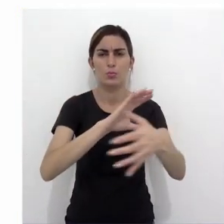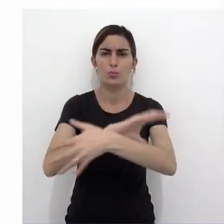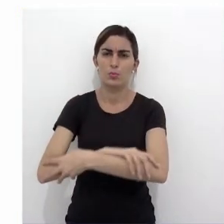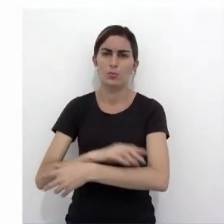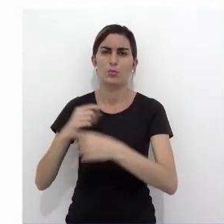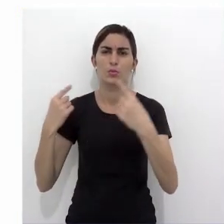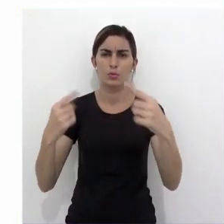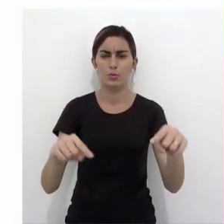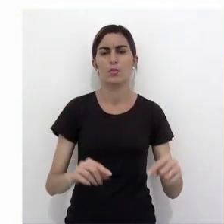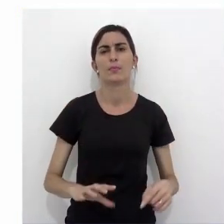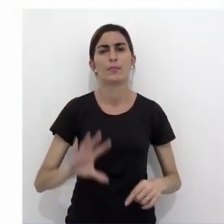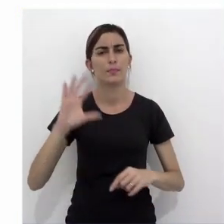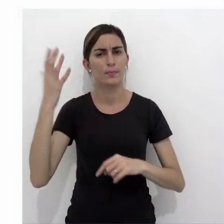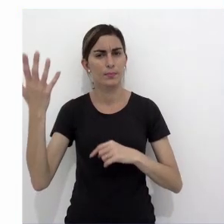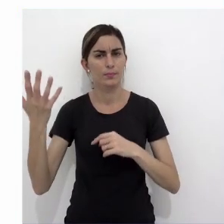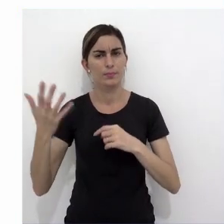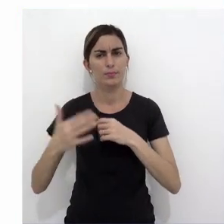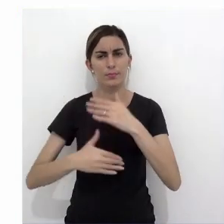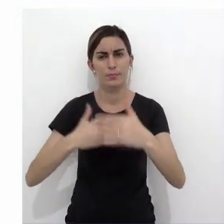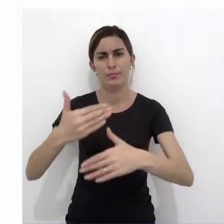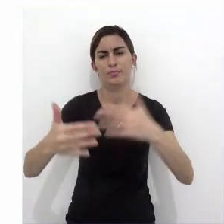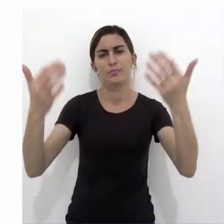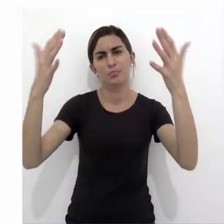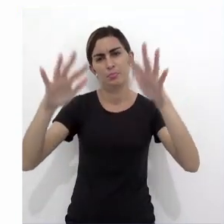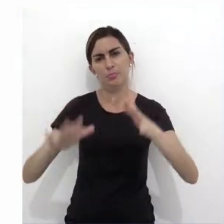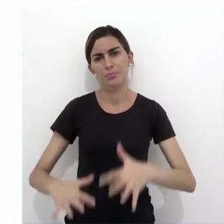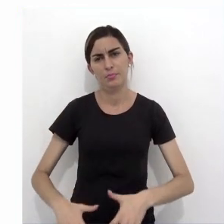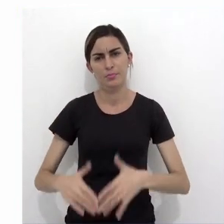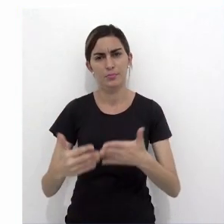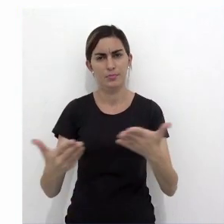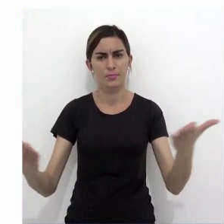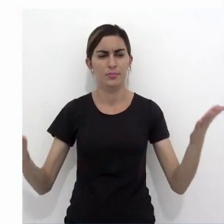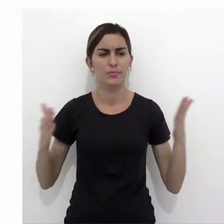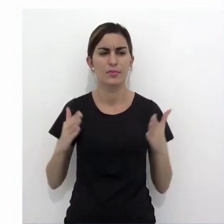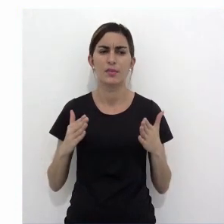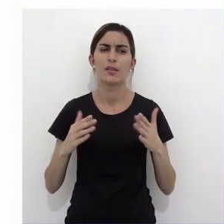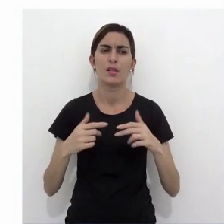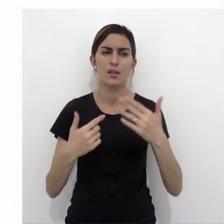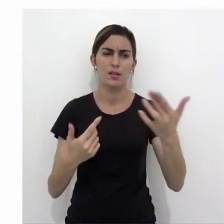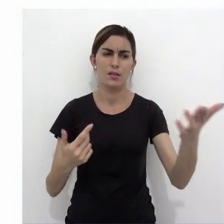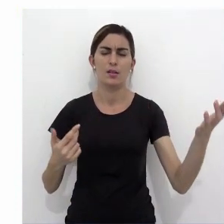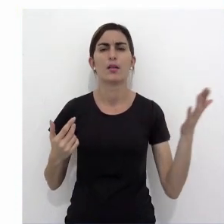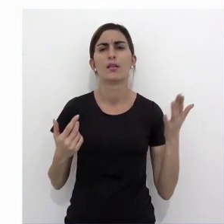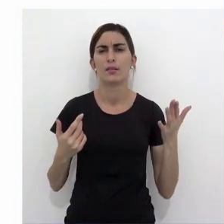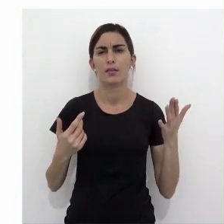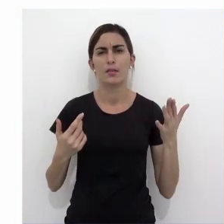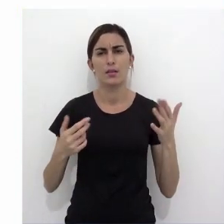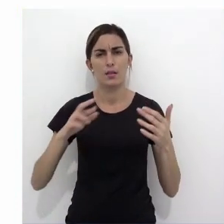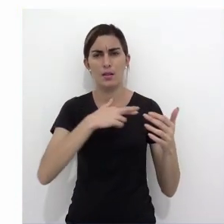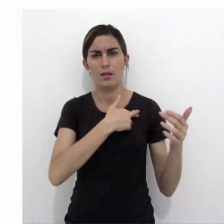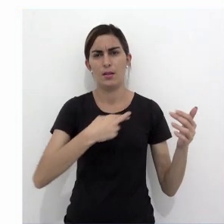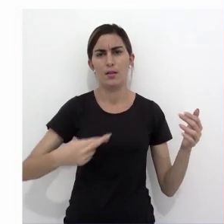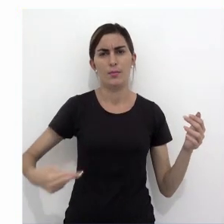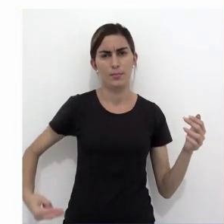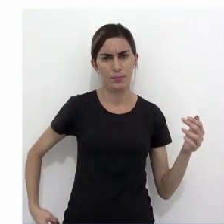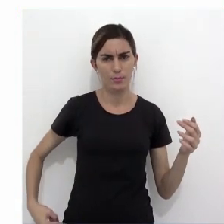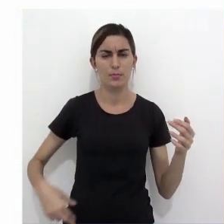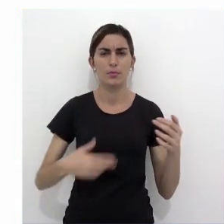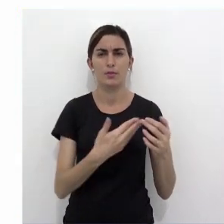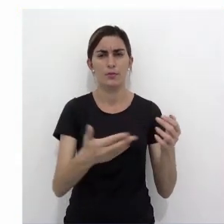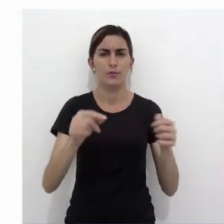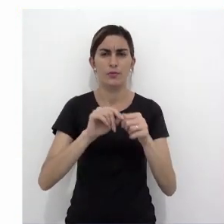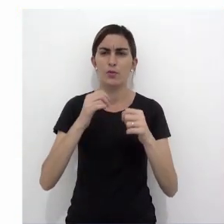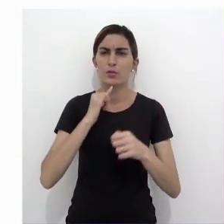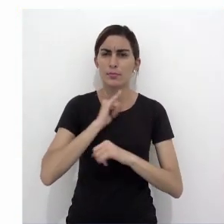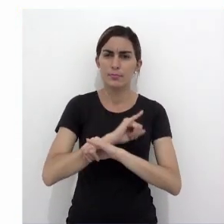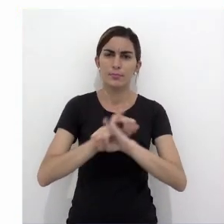associados ao atraso e à decadência. E aí deu margem, né, para que a República ela